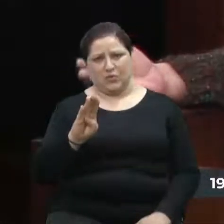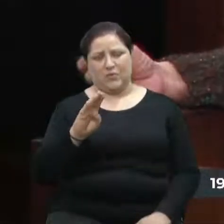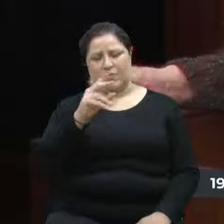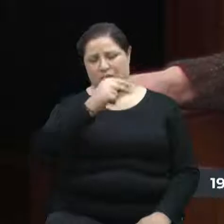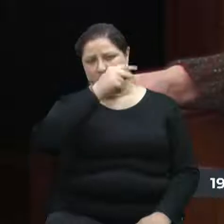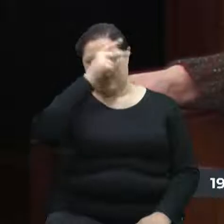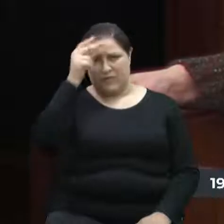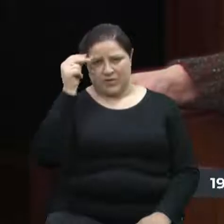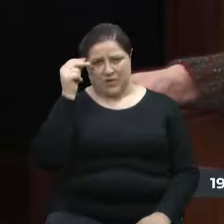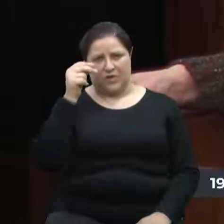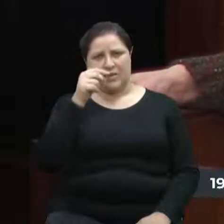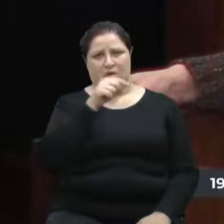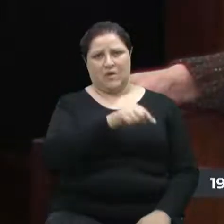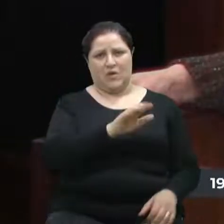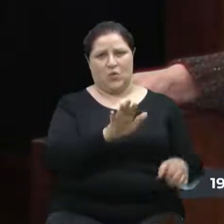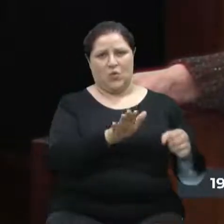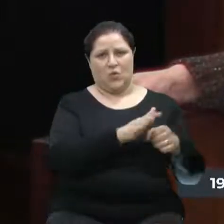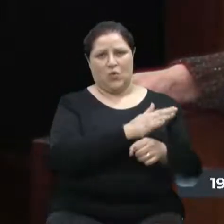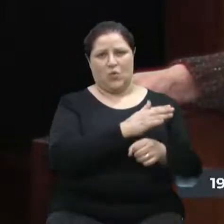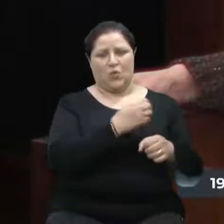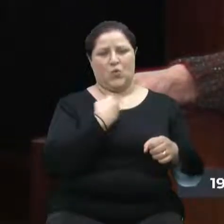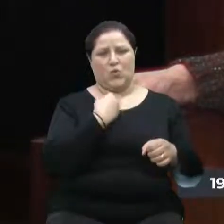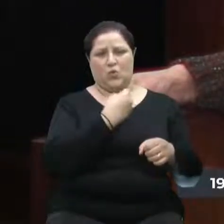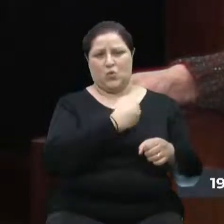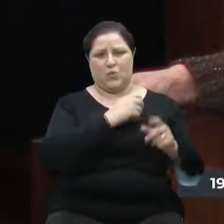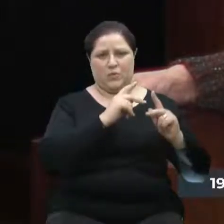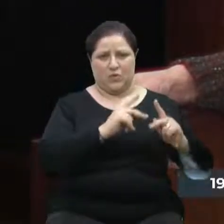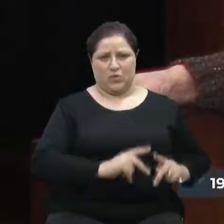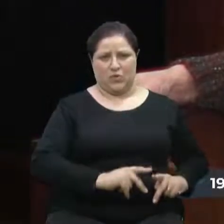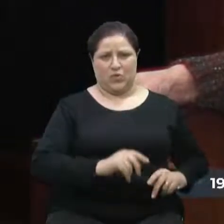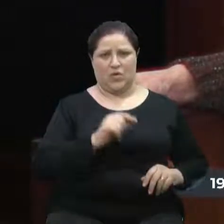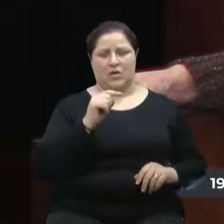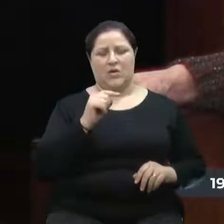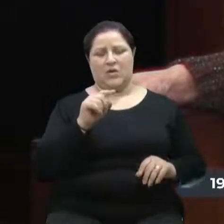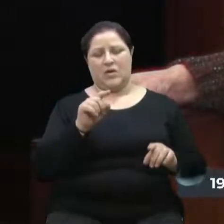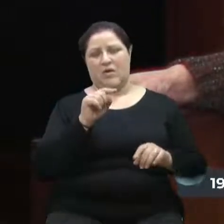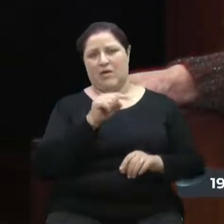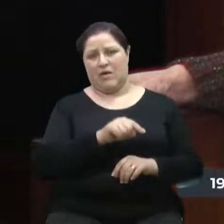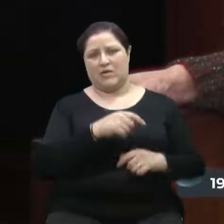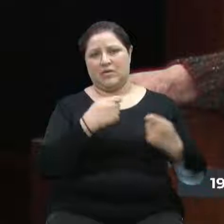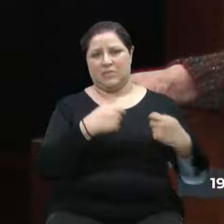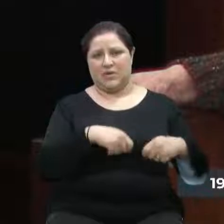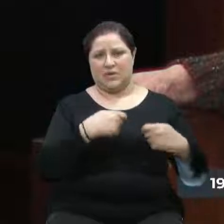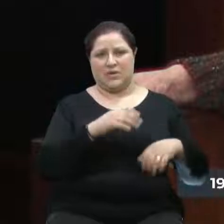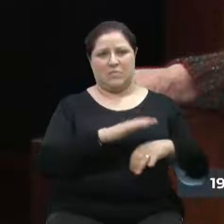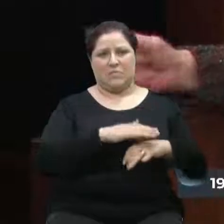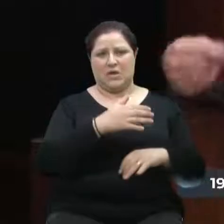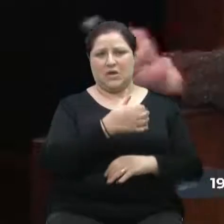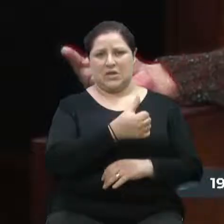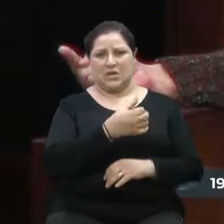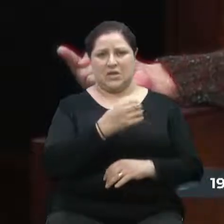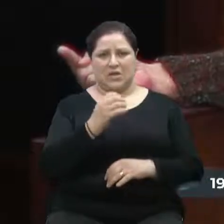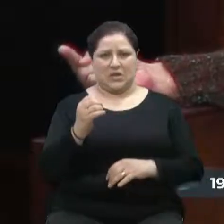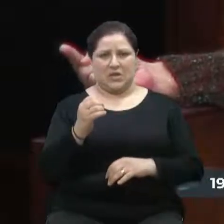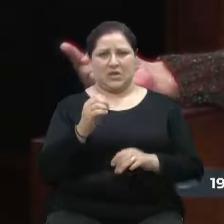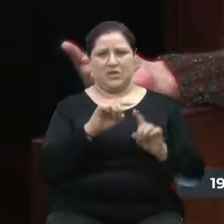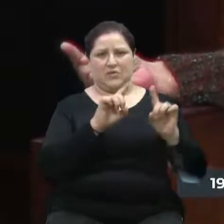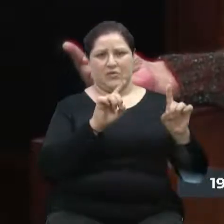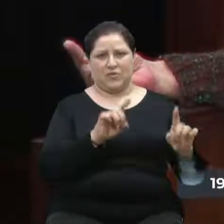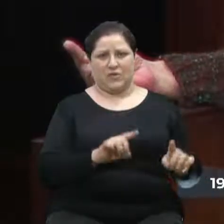outras subprefeituras, o Risso precisaria ter 600 e poucos servidores. Então, mais do que a